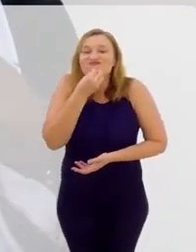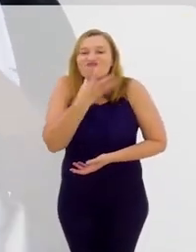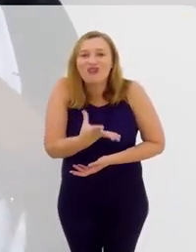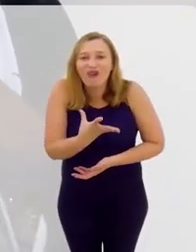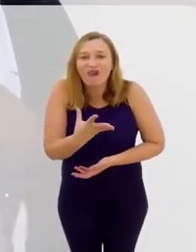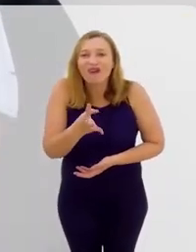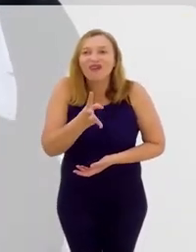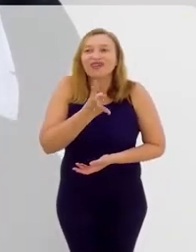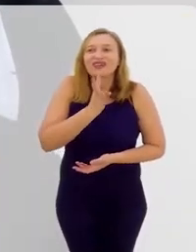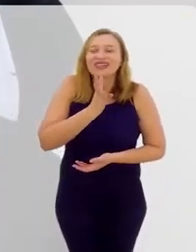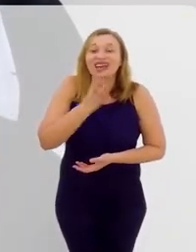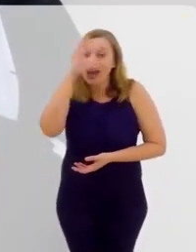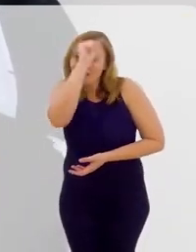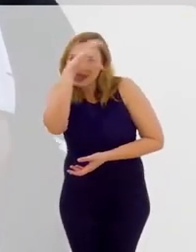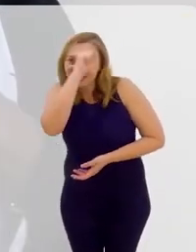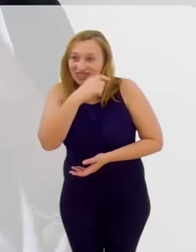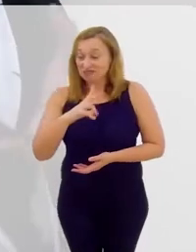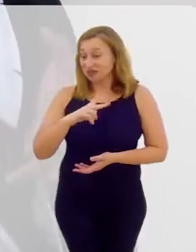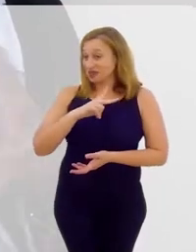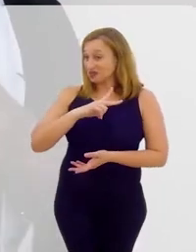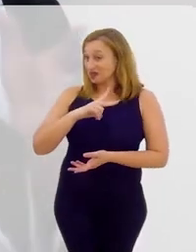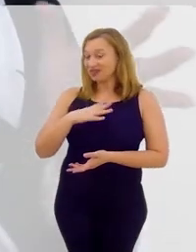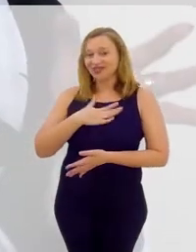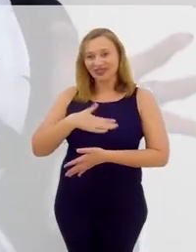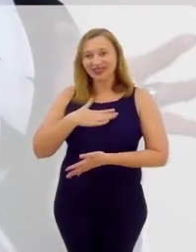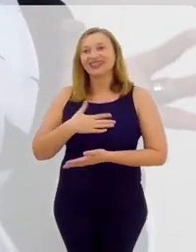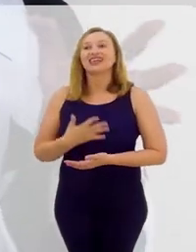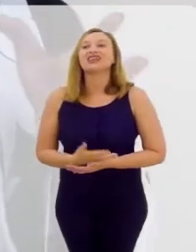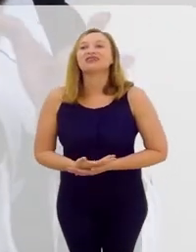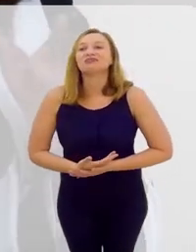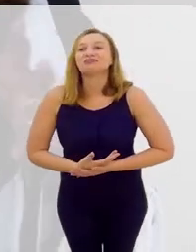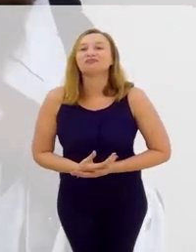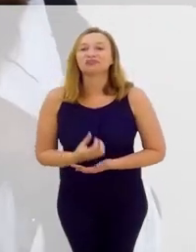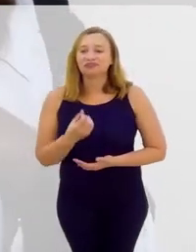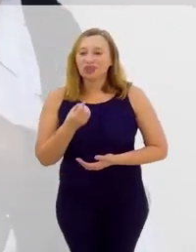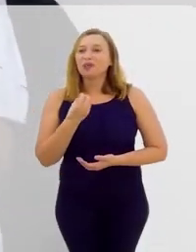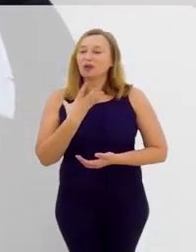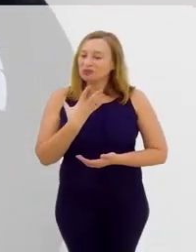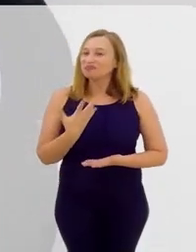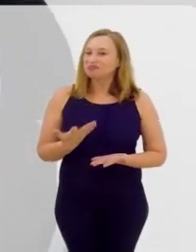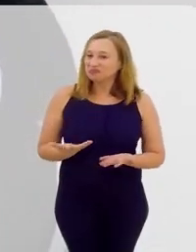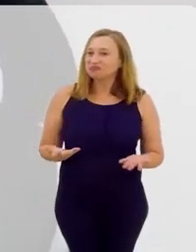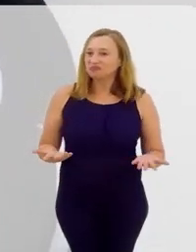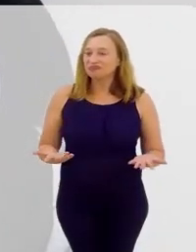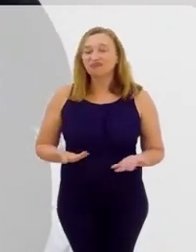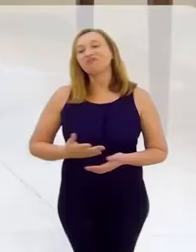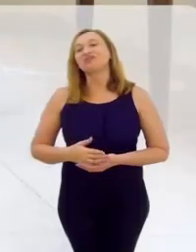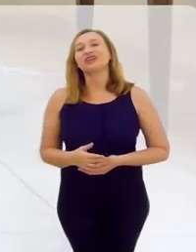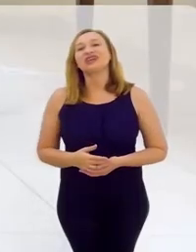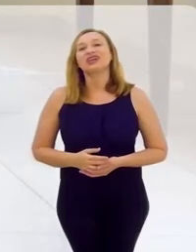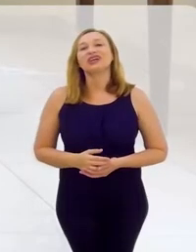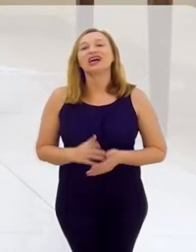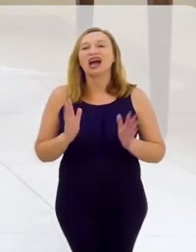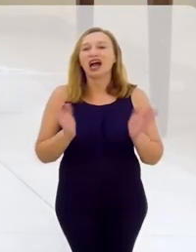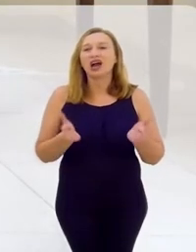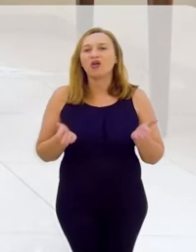sempre... É muito bom conhecer, é muito bom aprender. Eu, particularmente, gosto muito. Não ocupa espaço, né?